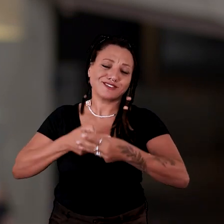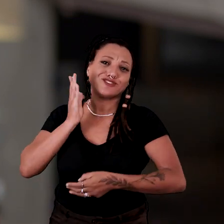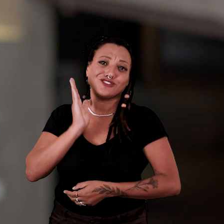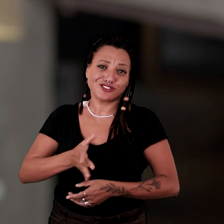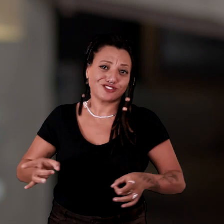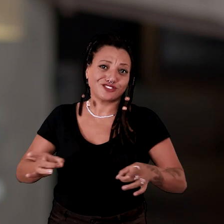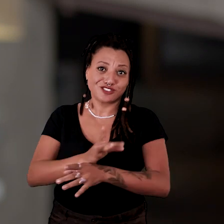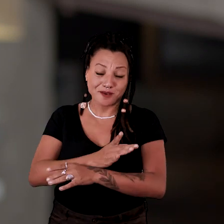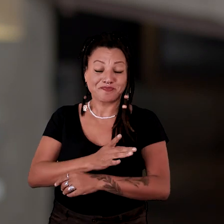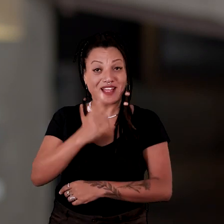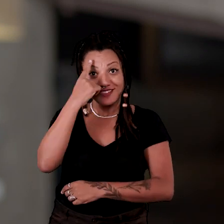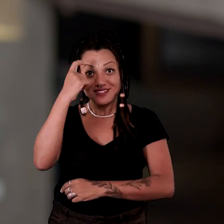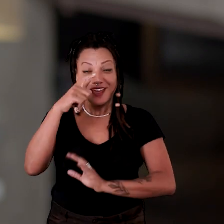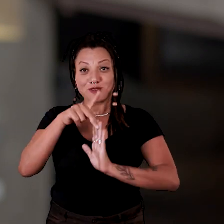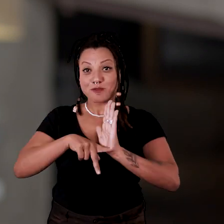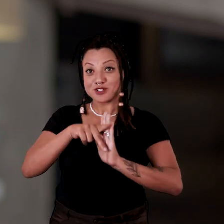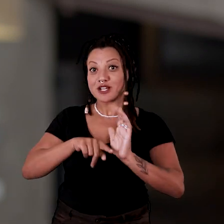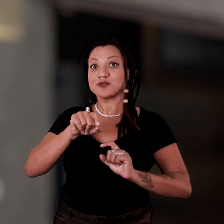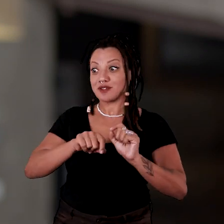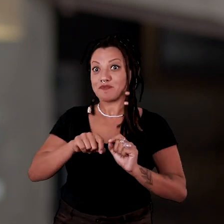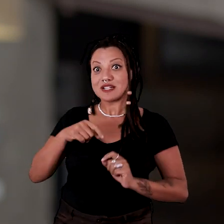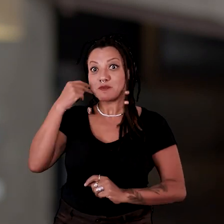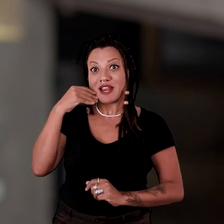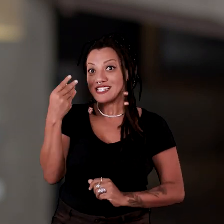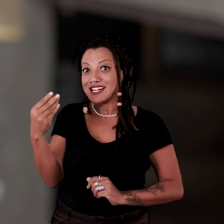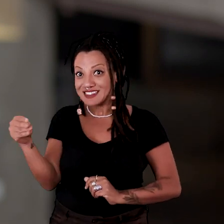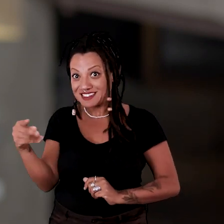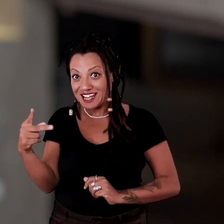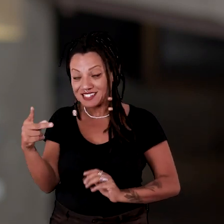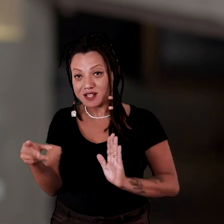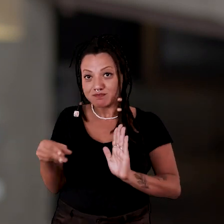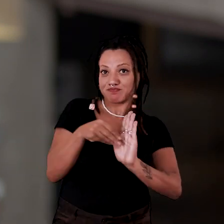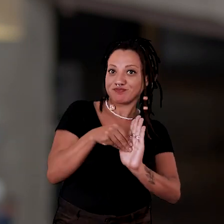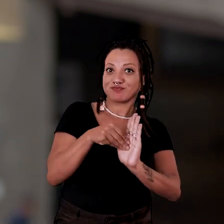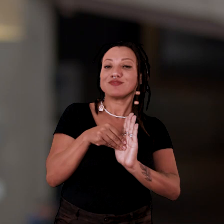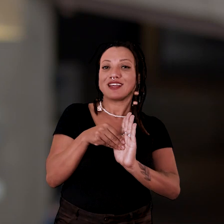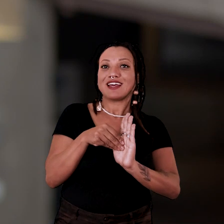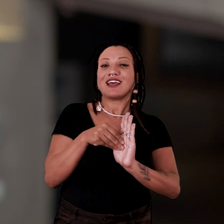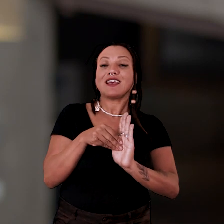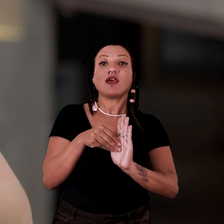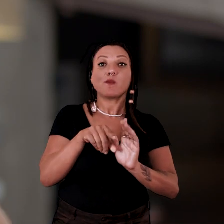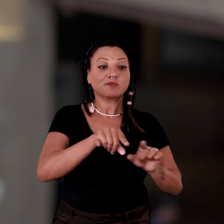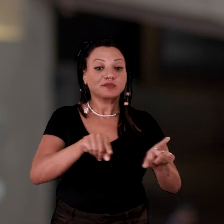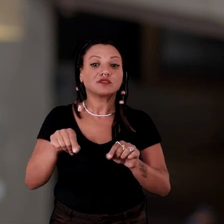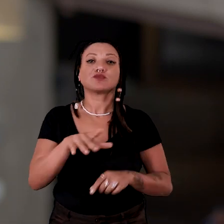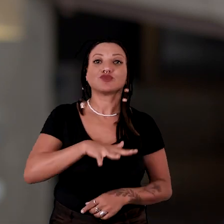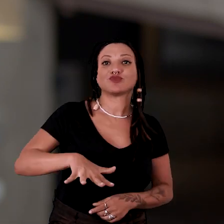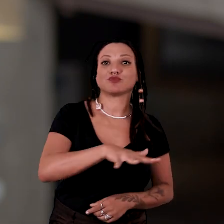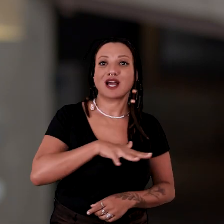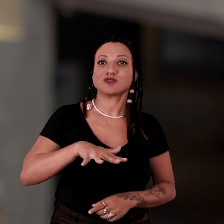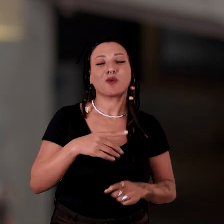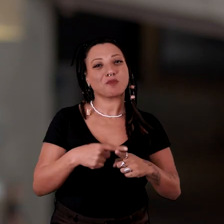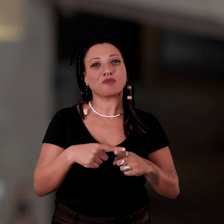de reciclagem? A ideia dos galpões de reciclagem são uma lógica de usina e de ganho em escala,